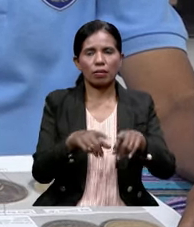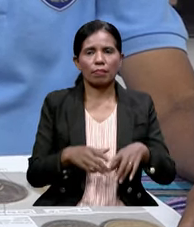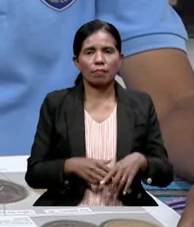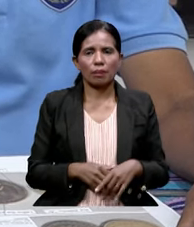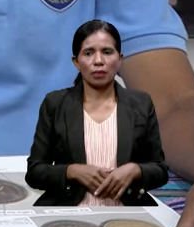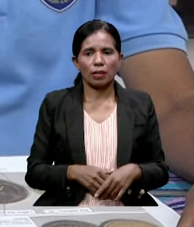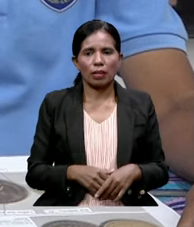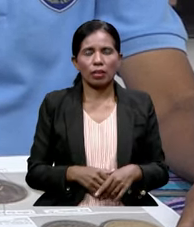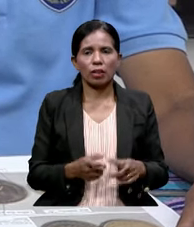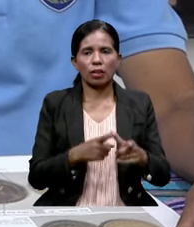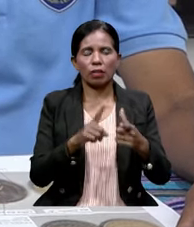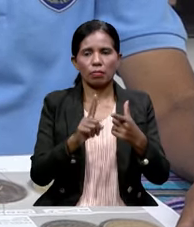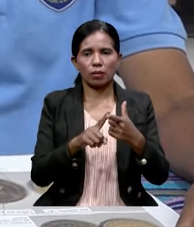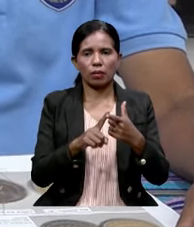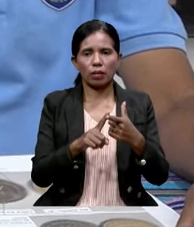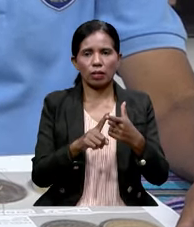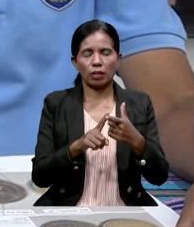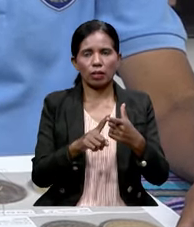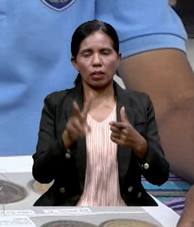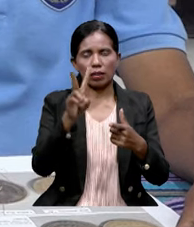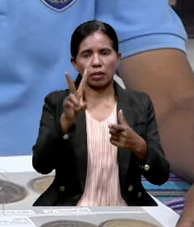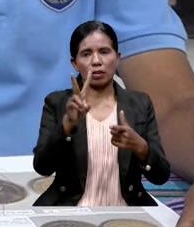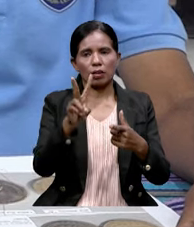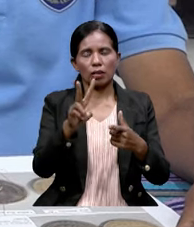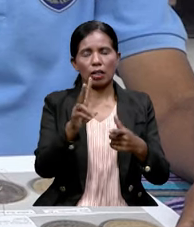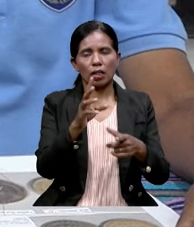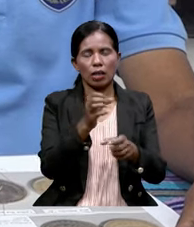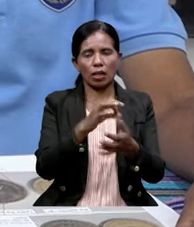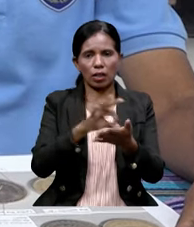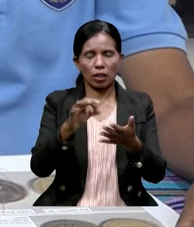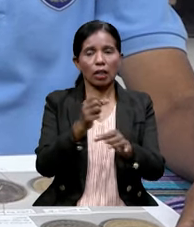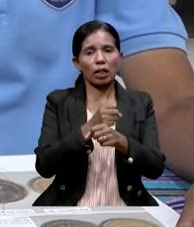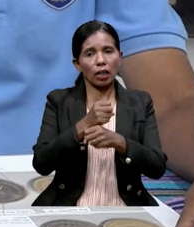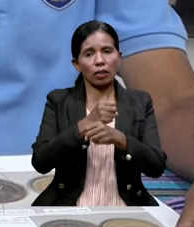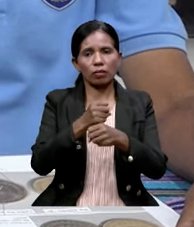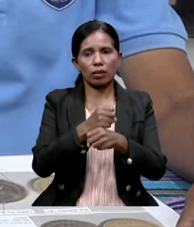i depois segundo iha parte ida hakere nia kotuk ne